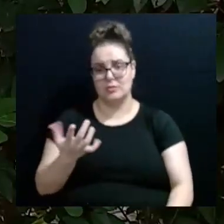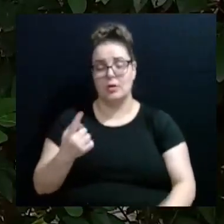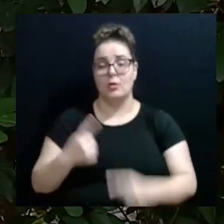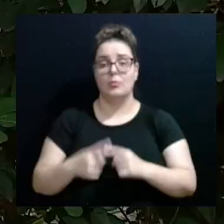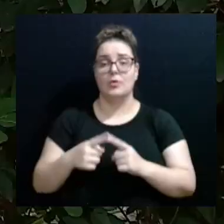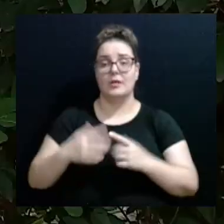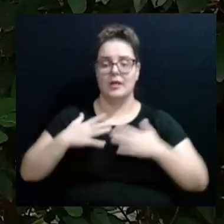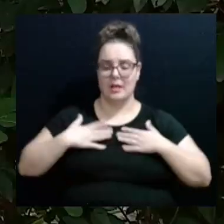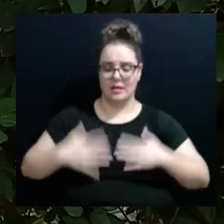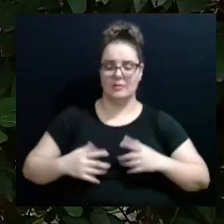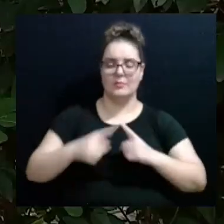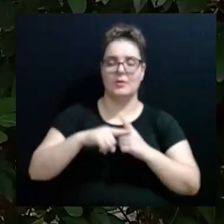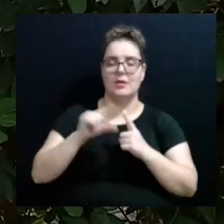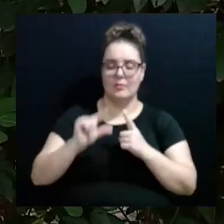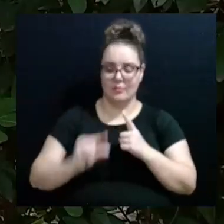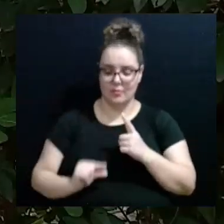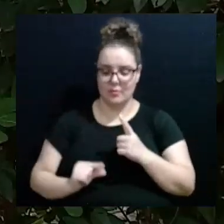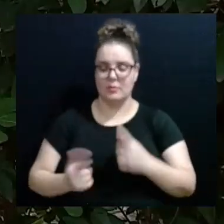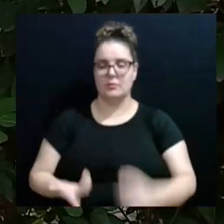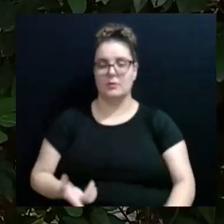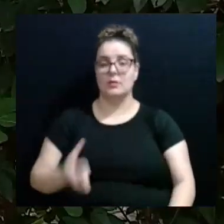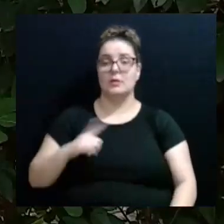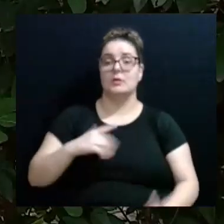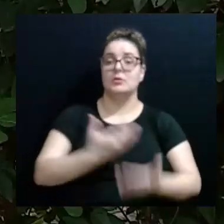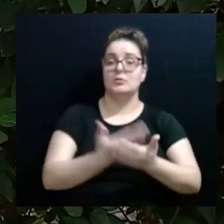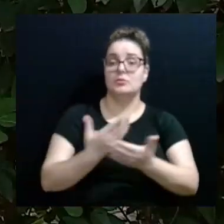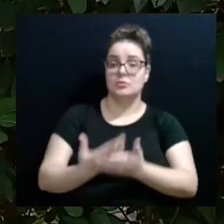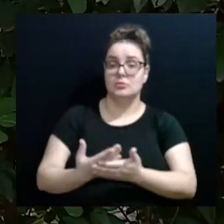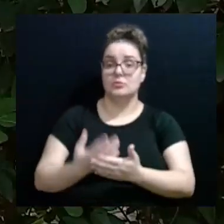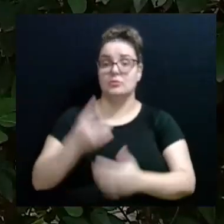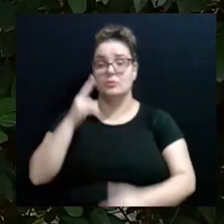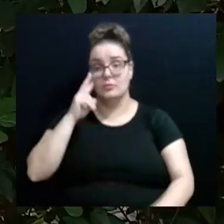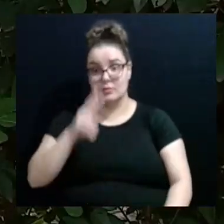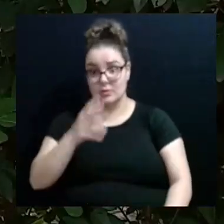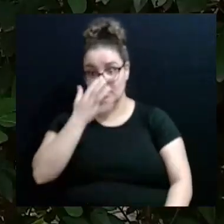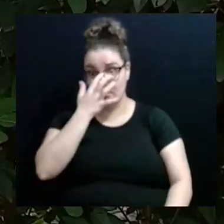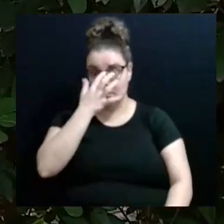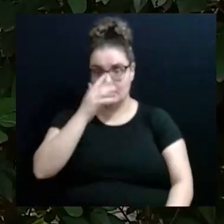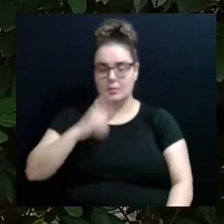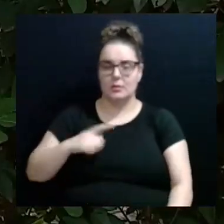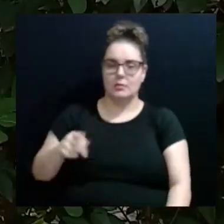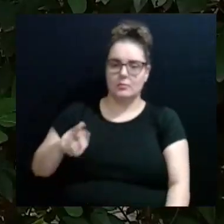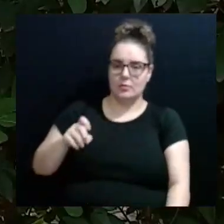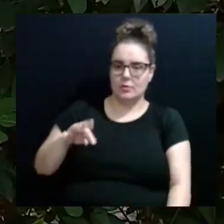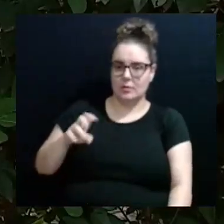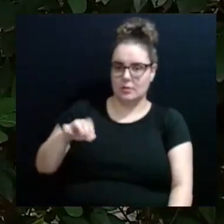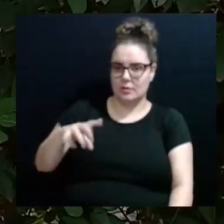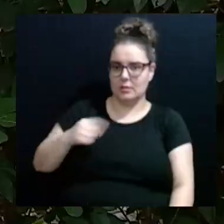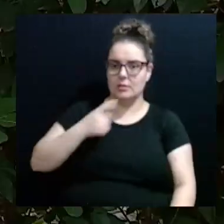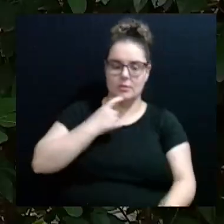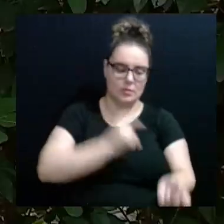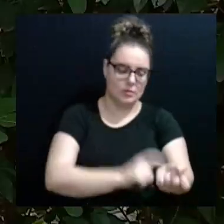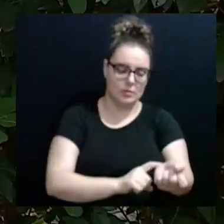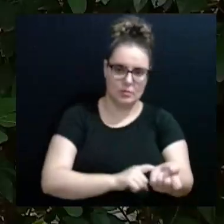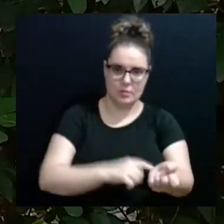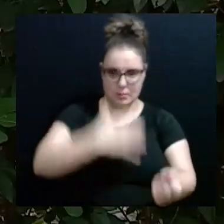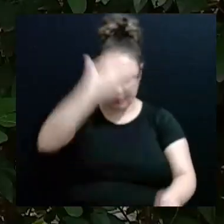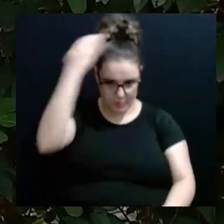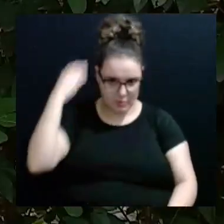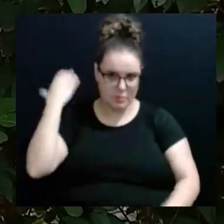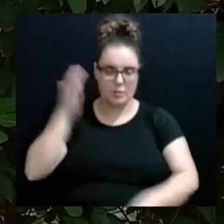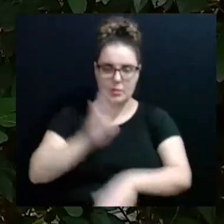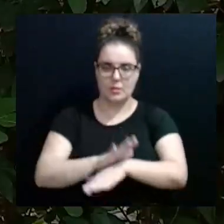existem estudos, né, que se você for ver, que também existem proteínas no sangue deles que ajudam a fazer essa parte